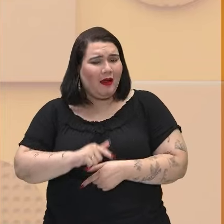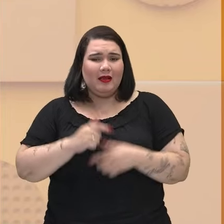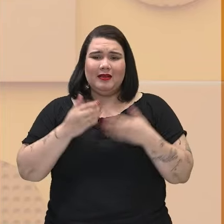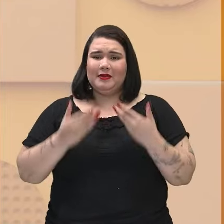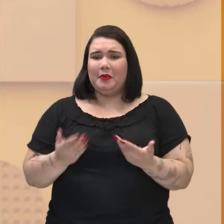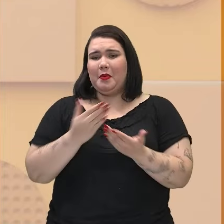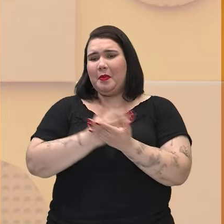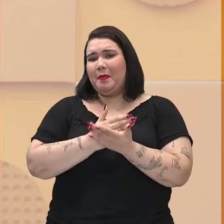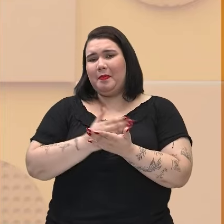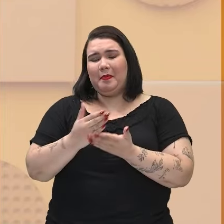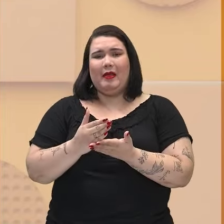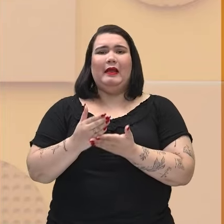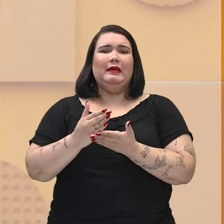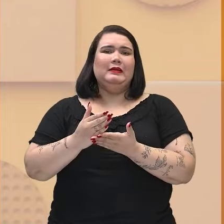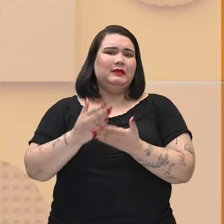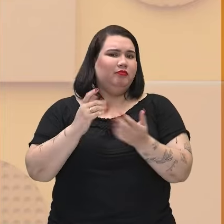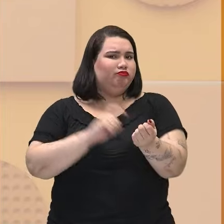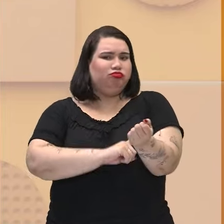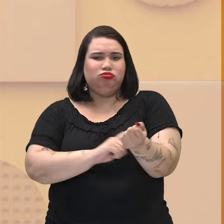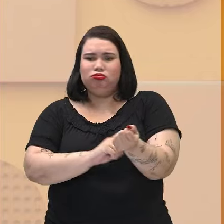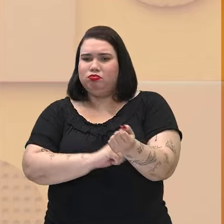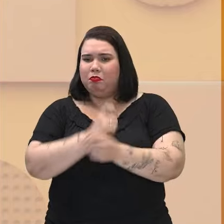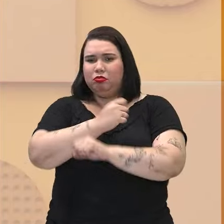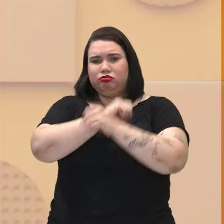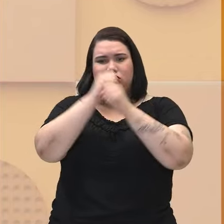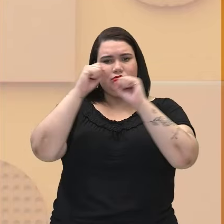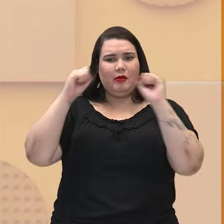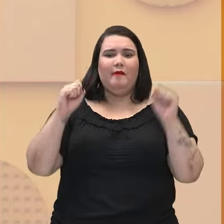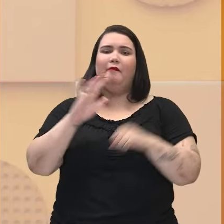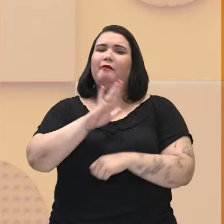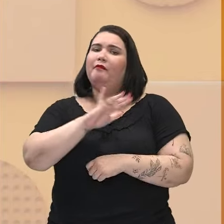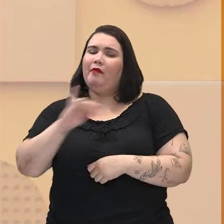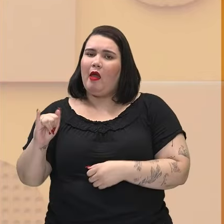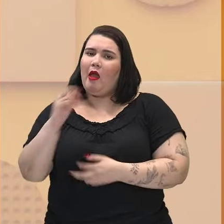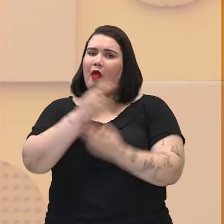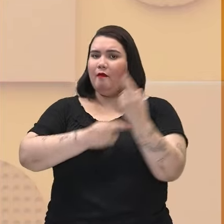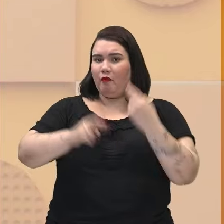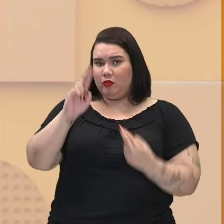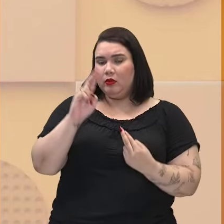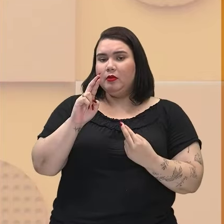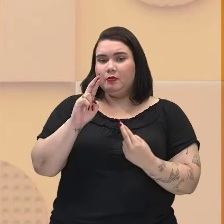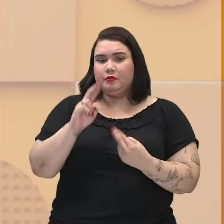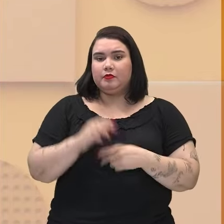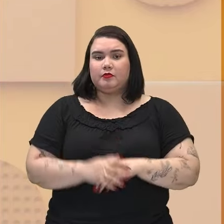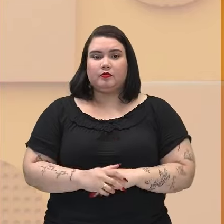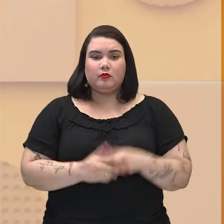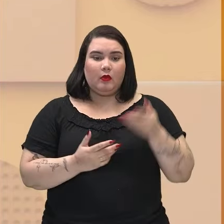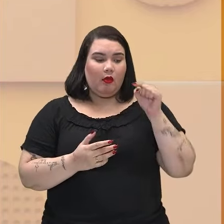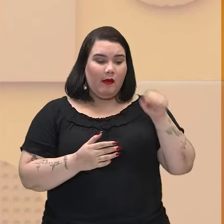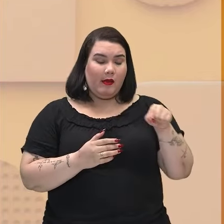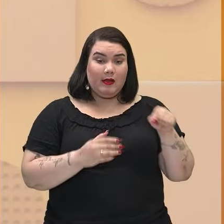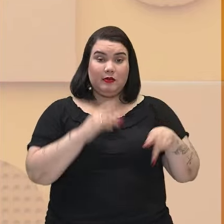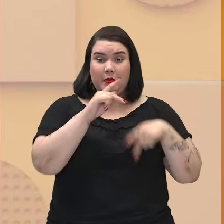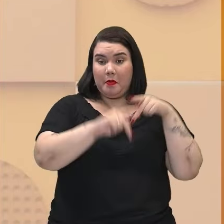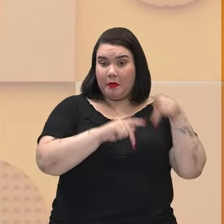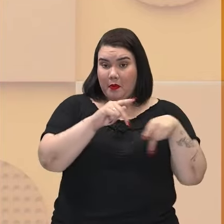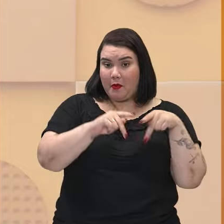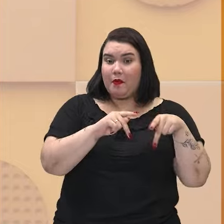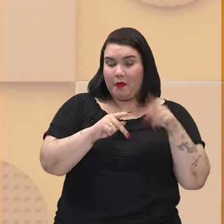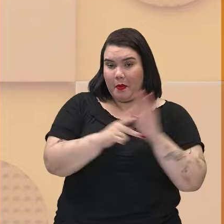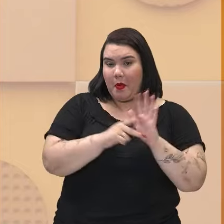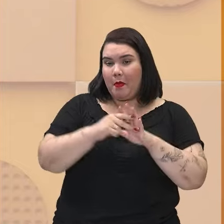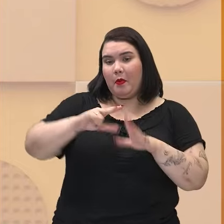de Pernambuco, por conta desses pesados impostos, além de que, com a família real presente, eles eram portugueses, então eles vão